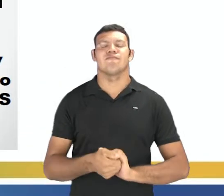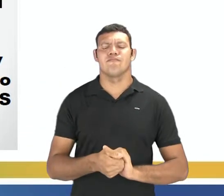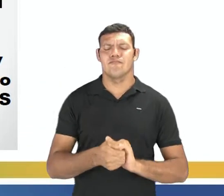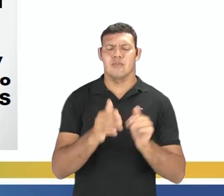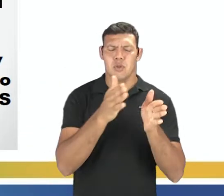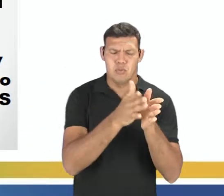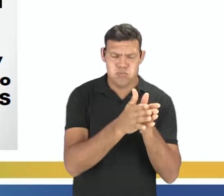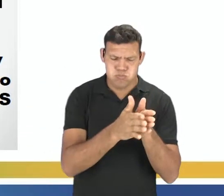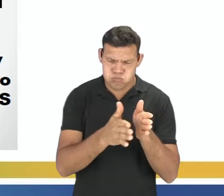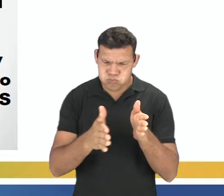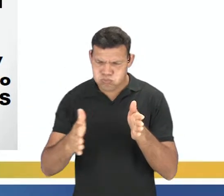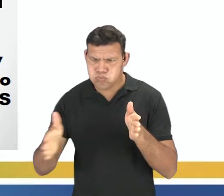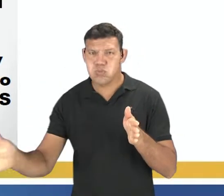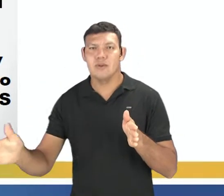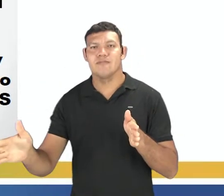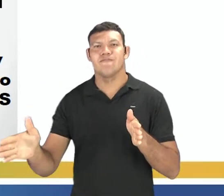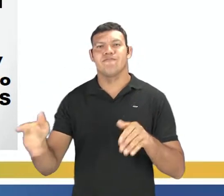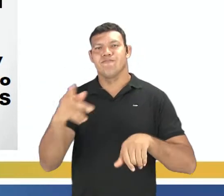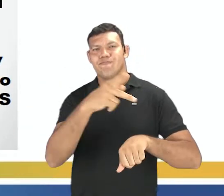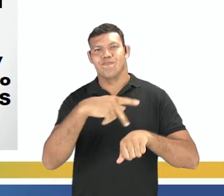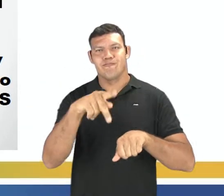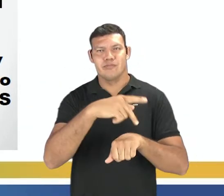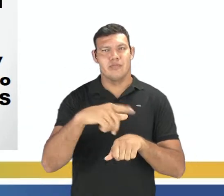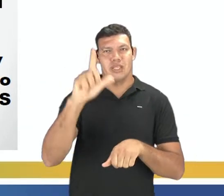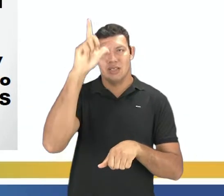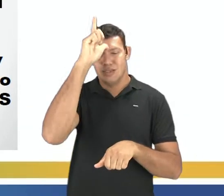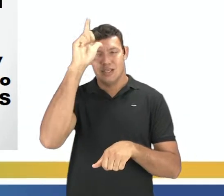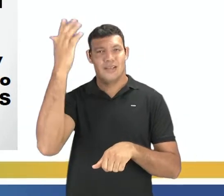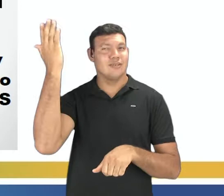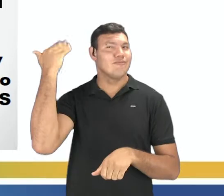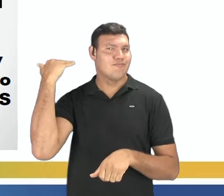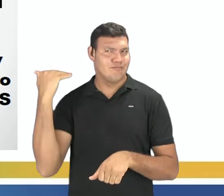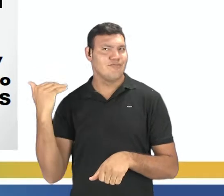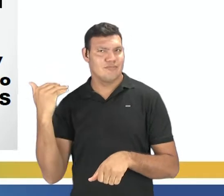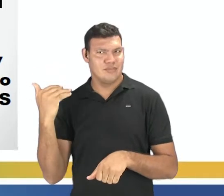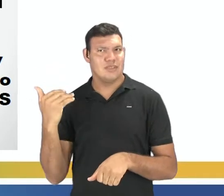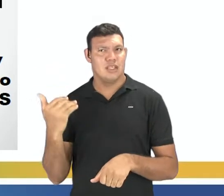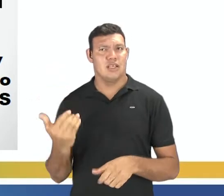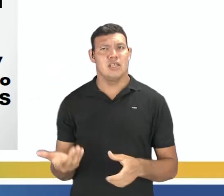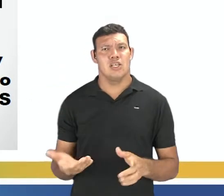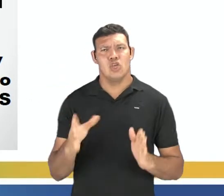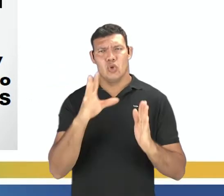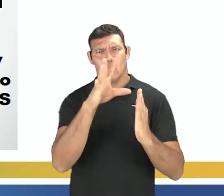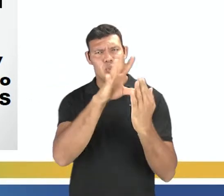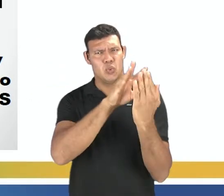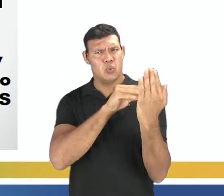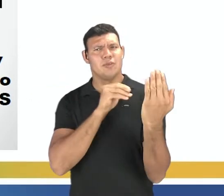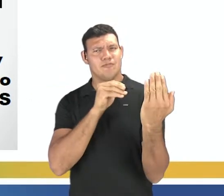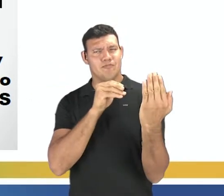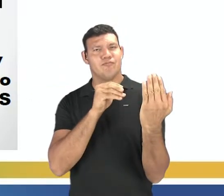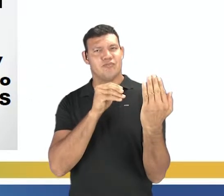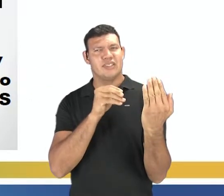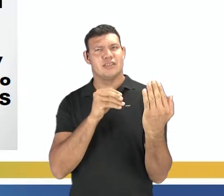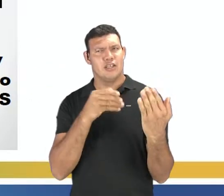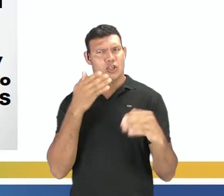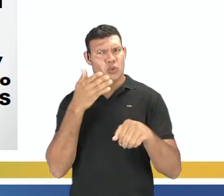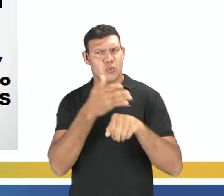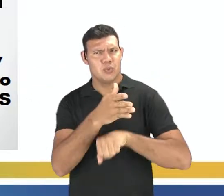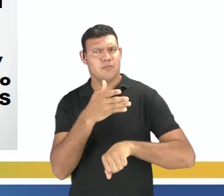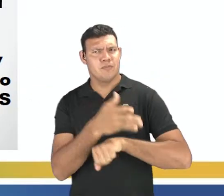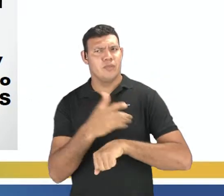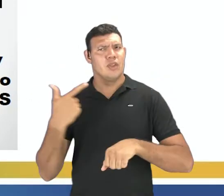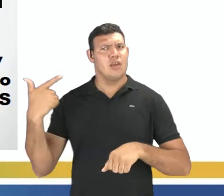a organização da União Soviética, vai aplicar os moldes que ele se interessava, vai participar da Segunda Guerra Mundial,